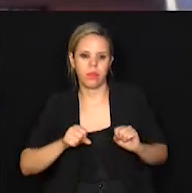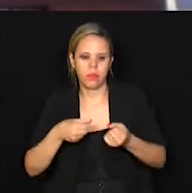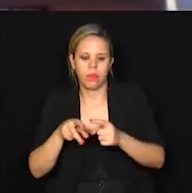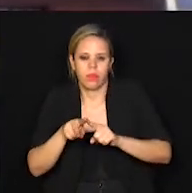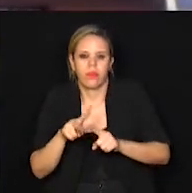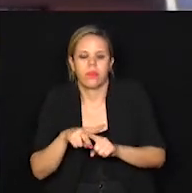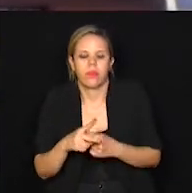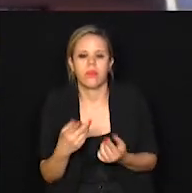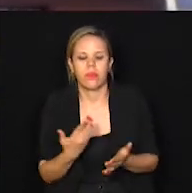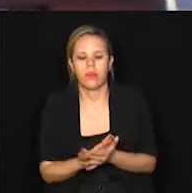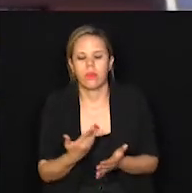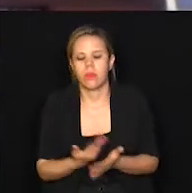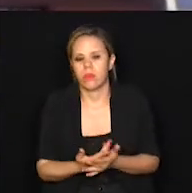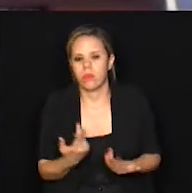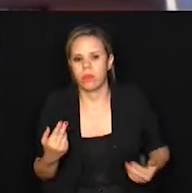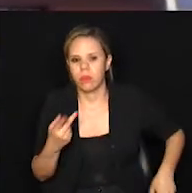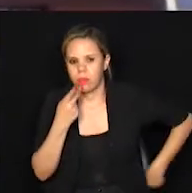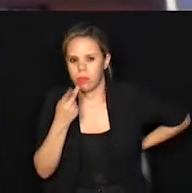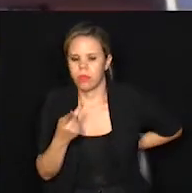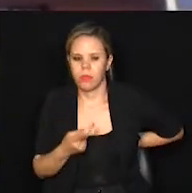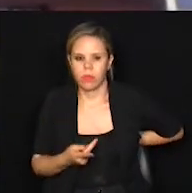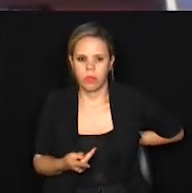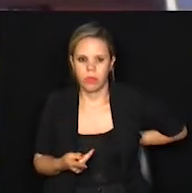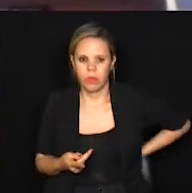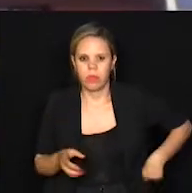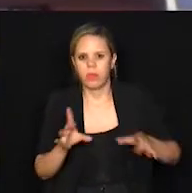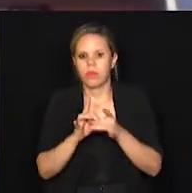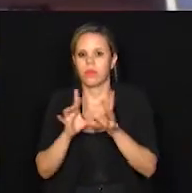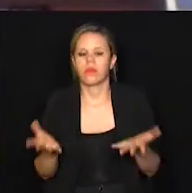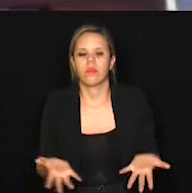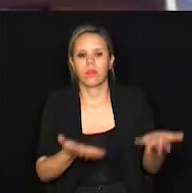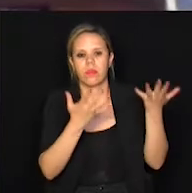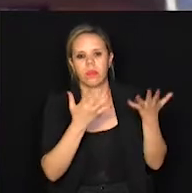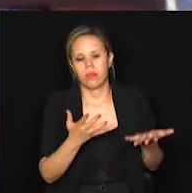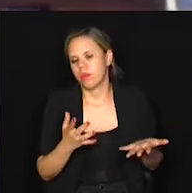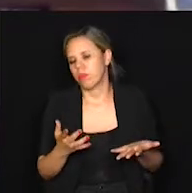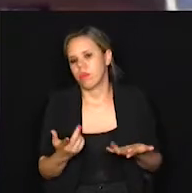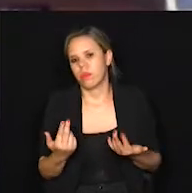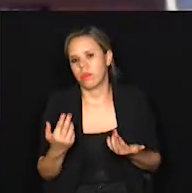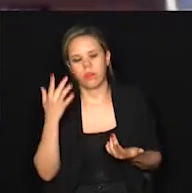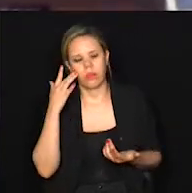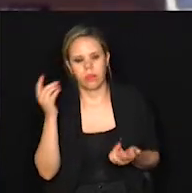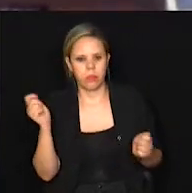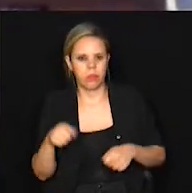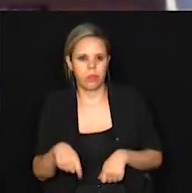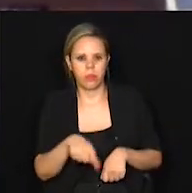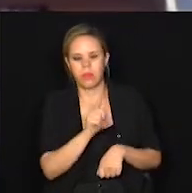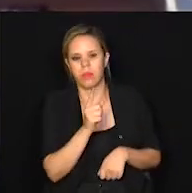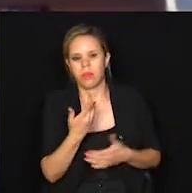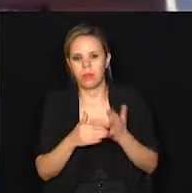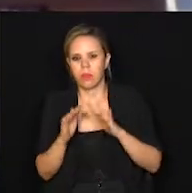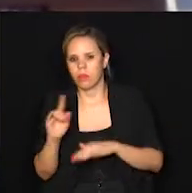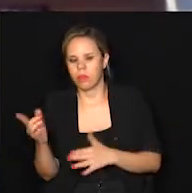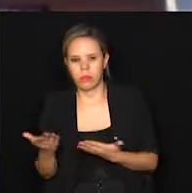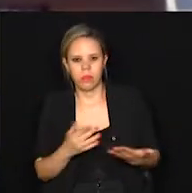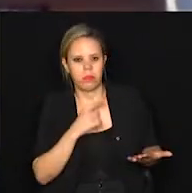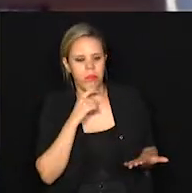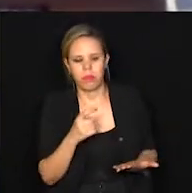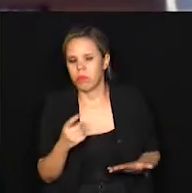está sendo, como foi liberado para vai quem quer, não está sendo da maneira como eles achavam que iam, né? Tem escola que não recebeu